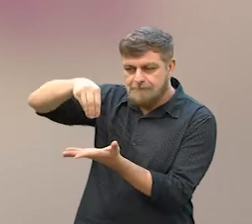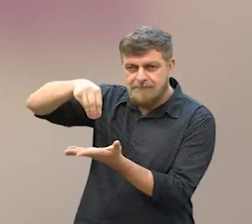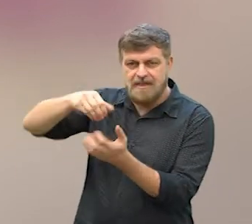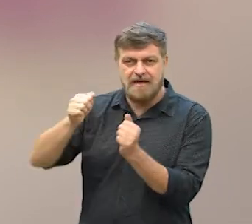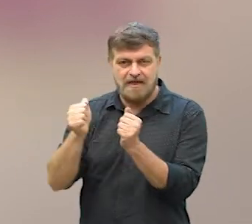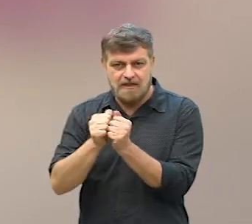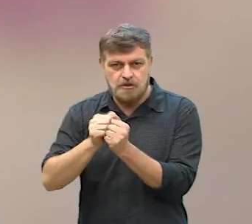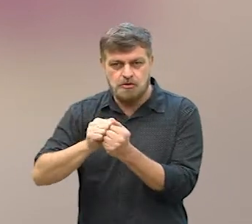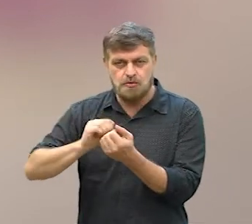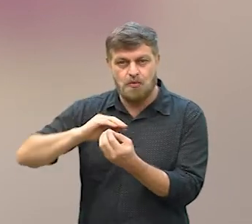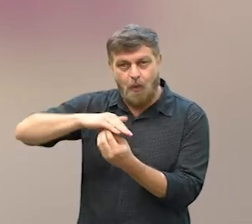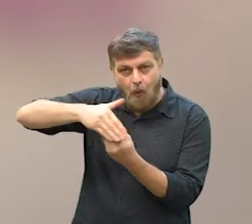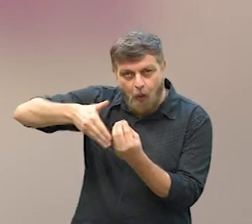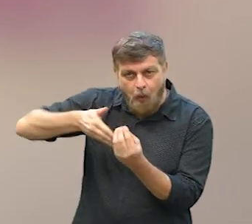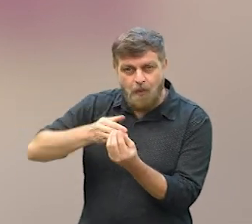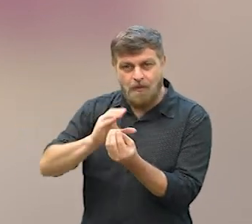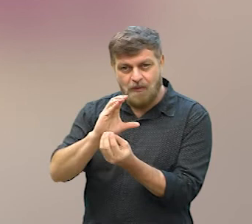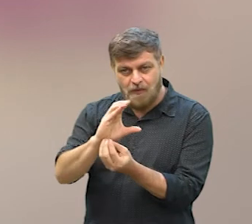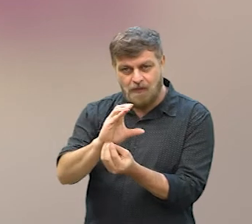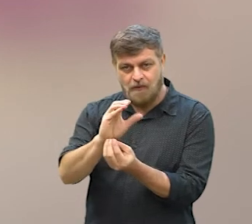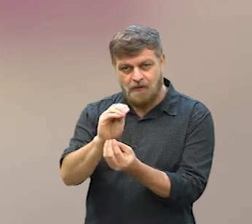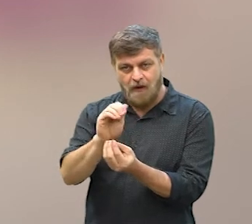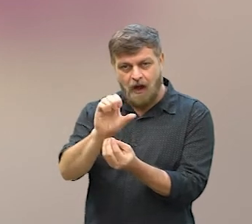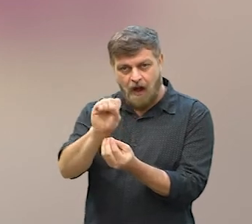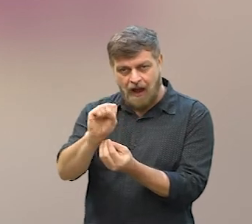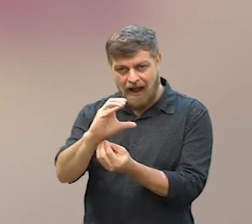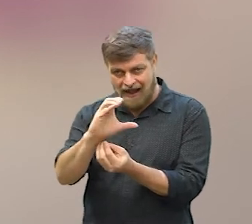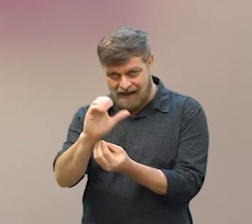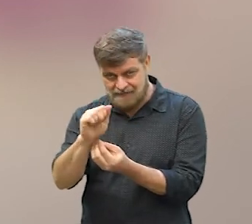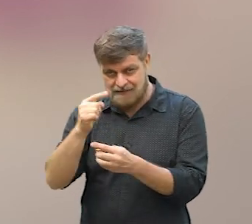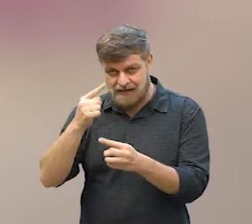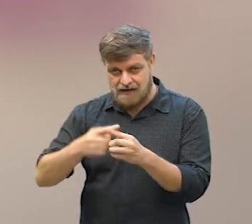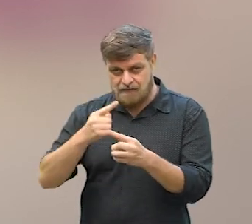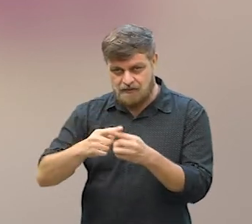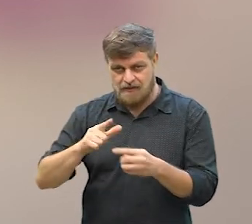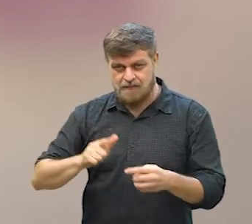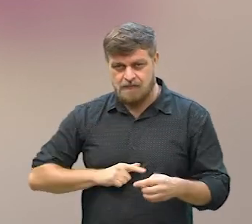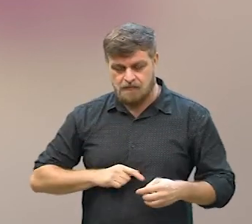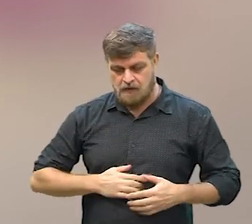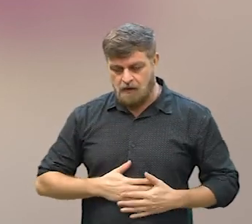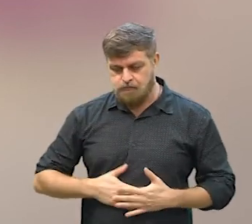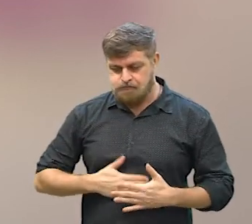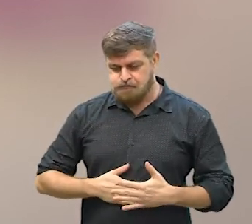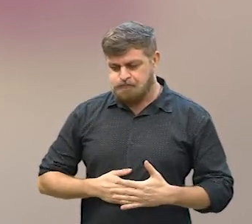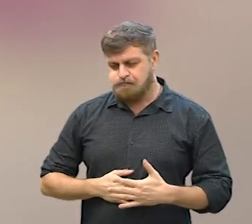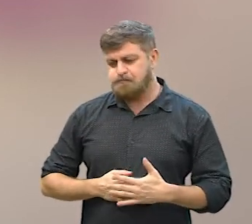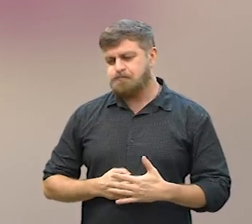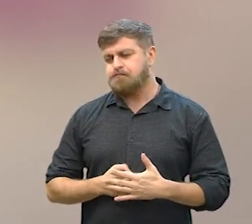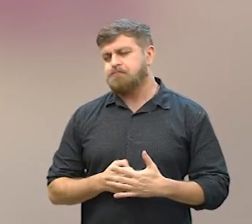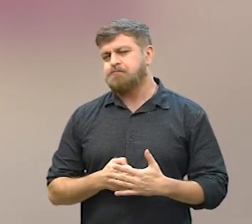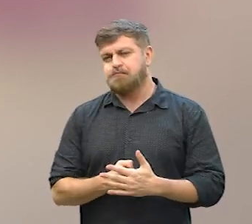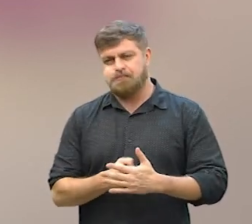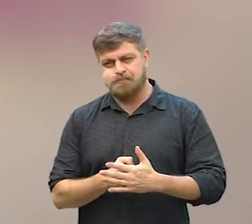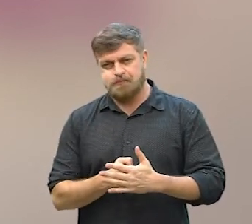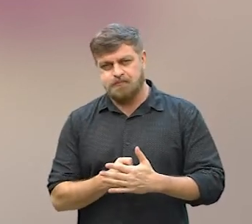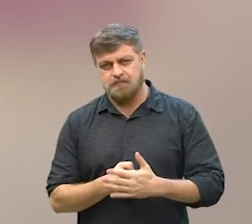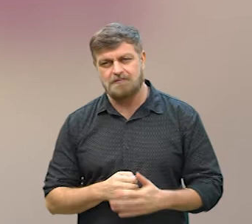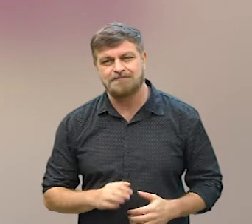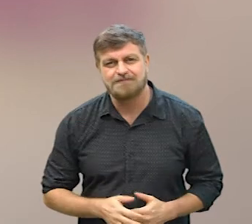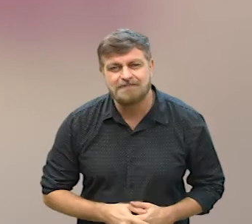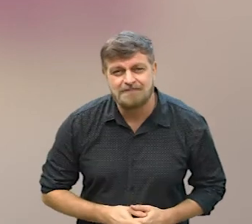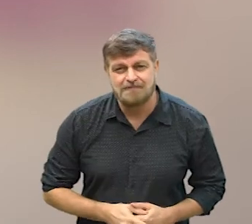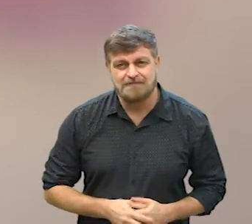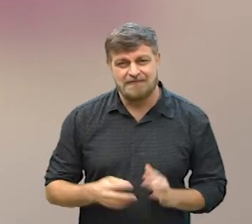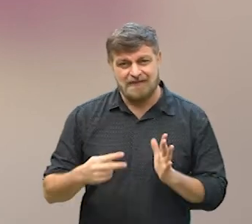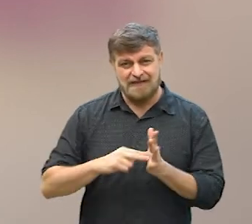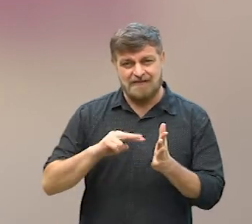casca, maçã com casca, porque isso vai fazer com que a fibra faz aquele sintoma de estufamento dentro do